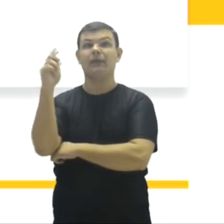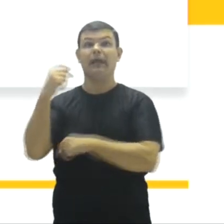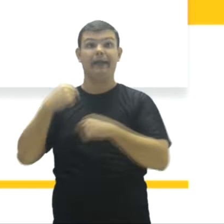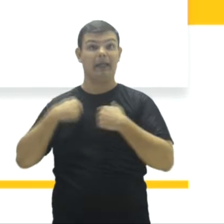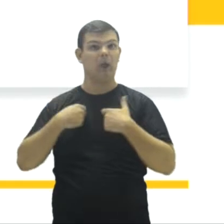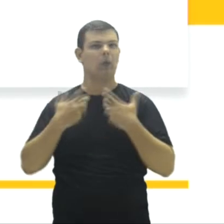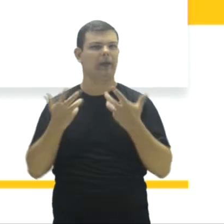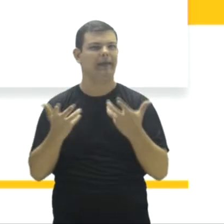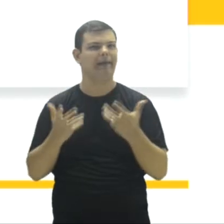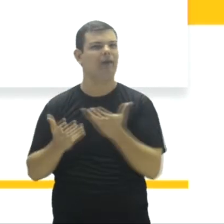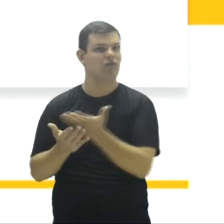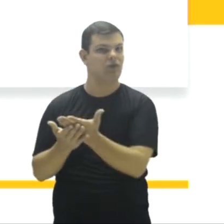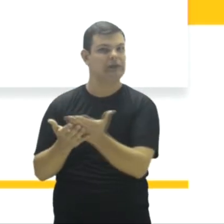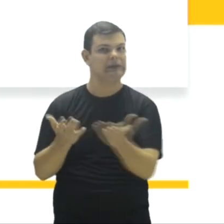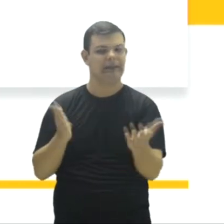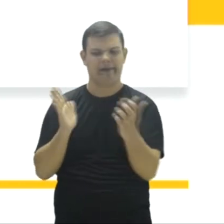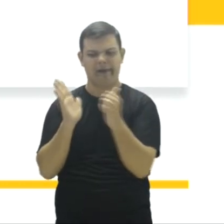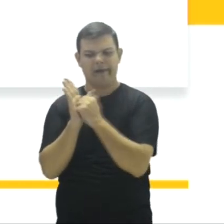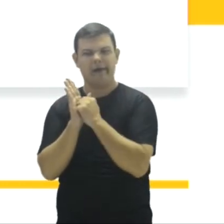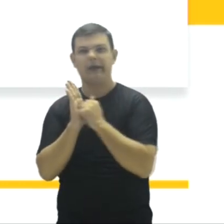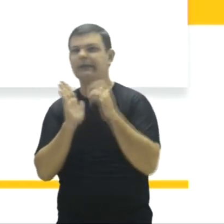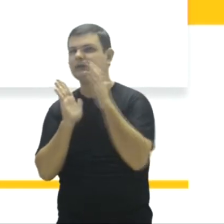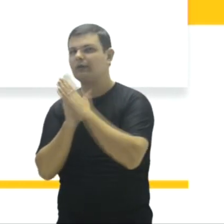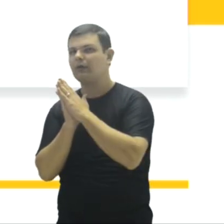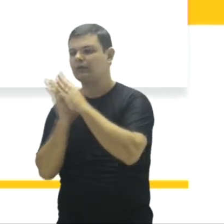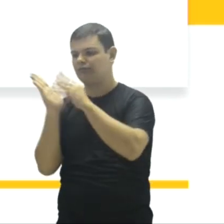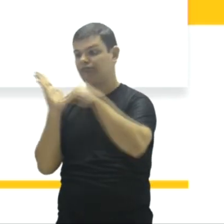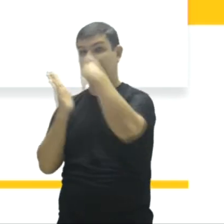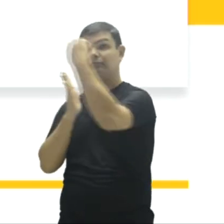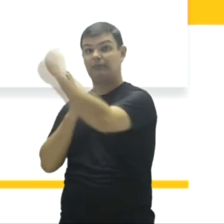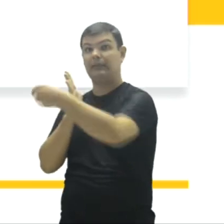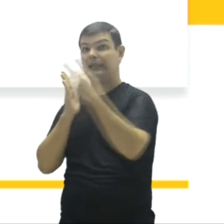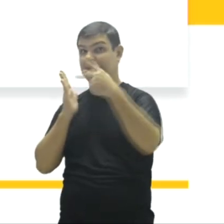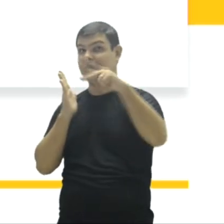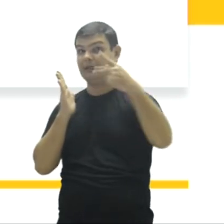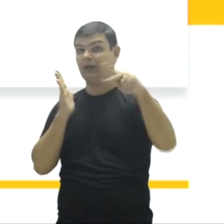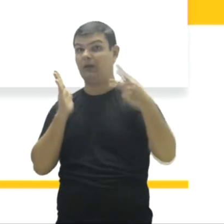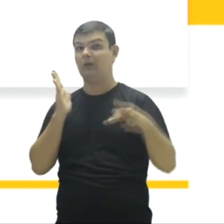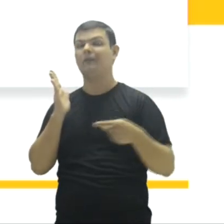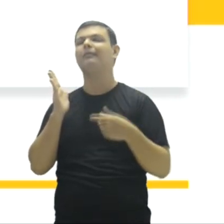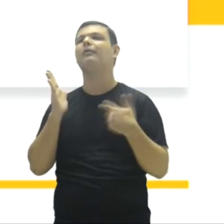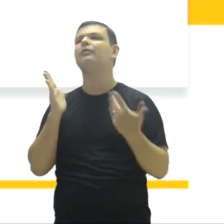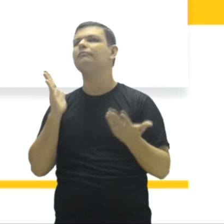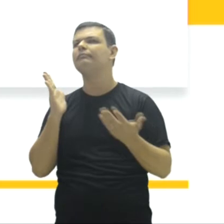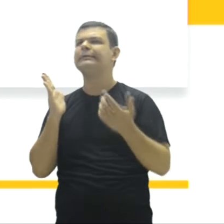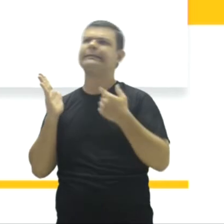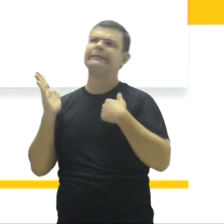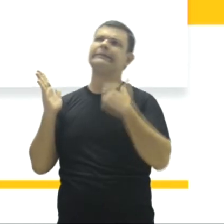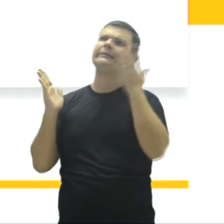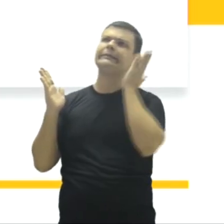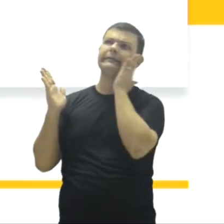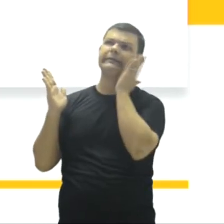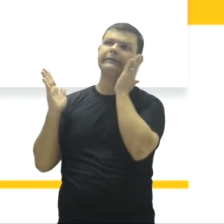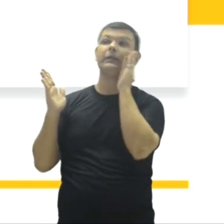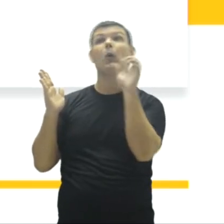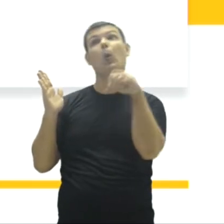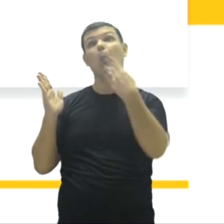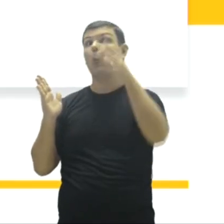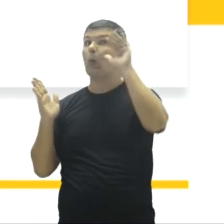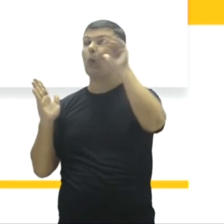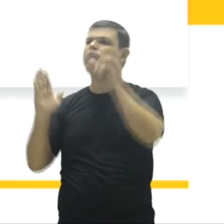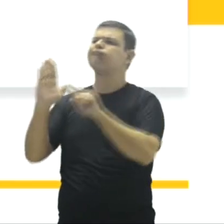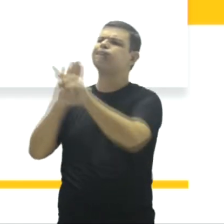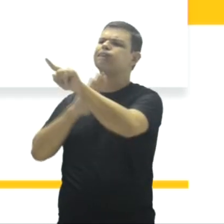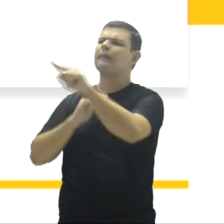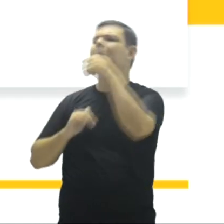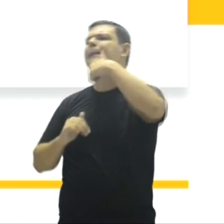quero que vocês anotem aí no caderno de vocês. Se vocês souberem, ótimo. Se não souberem, está na hora de saber e